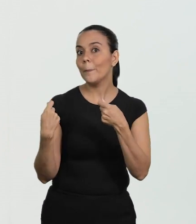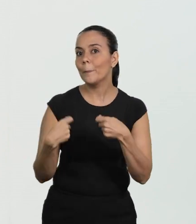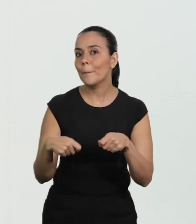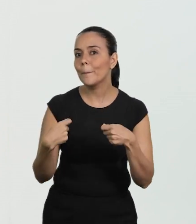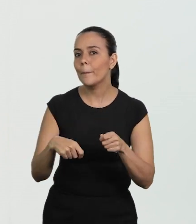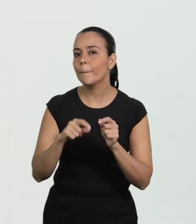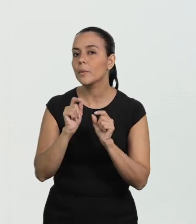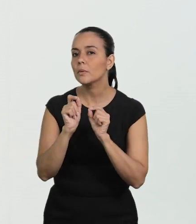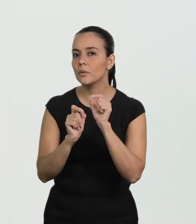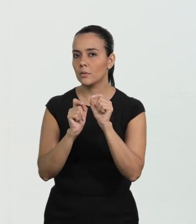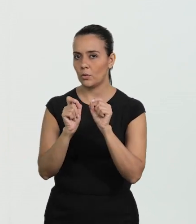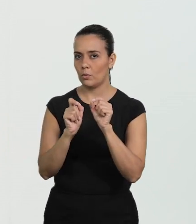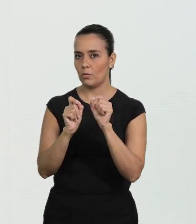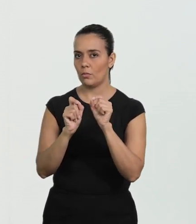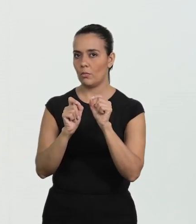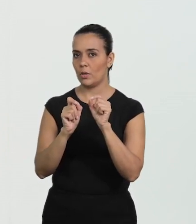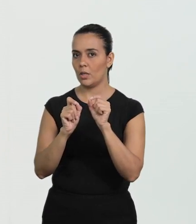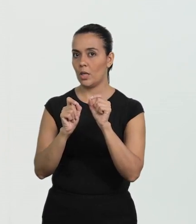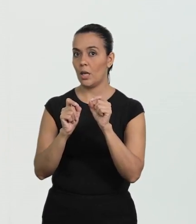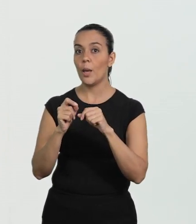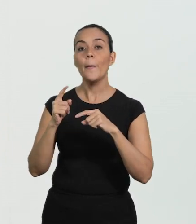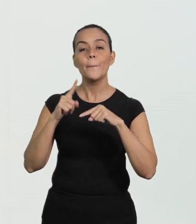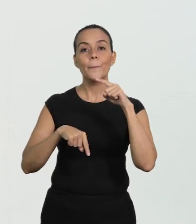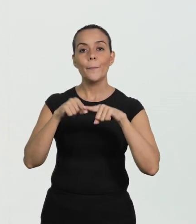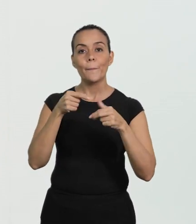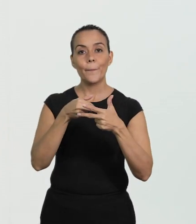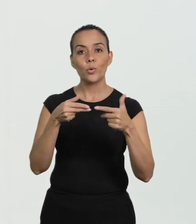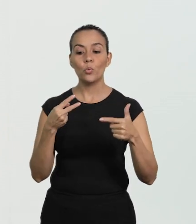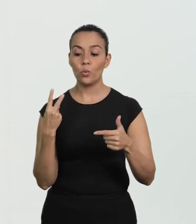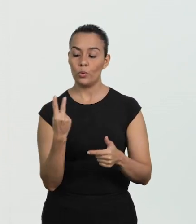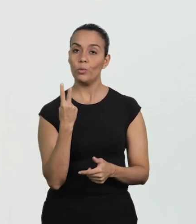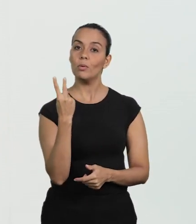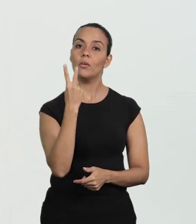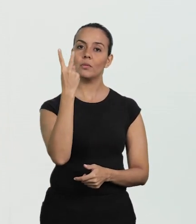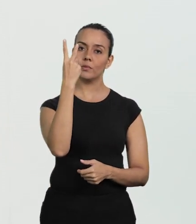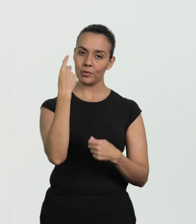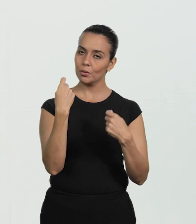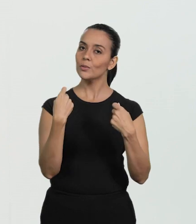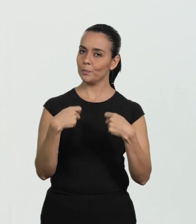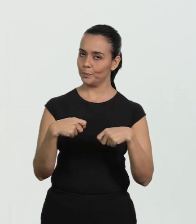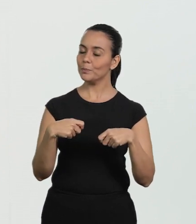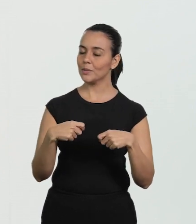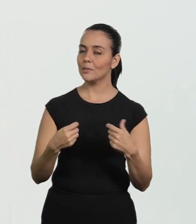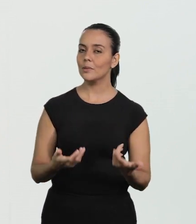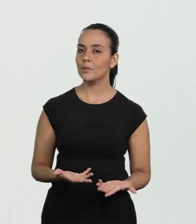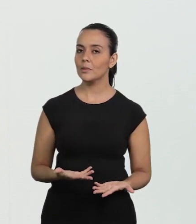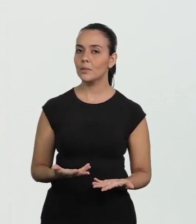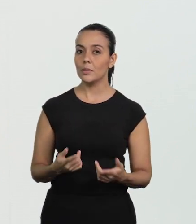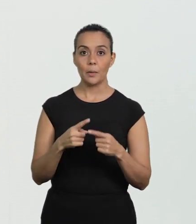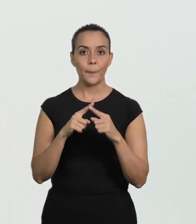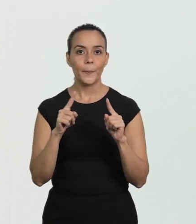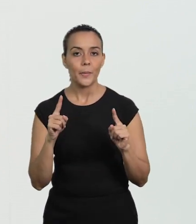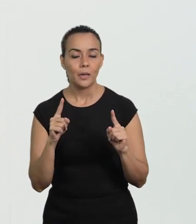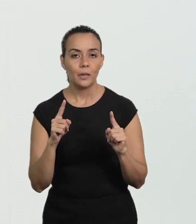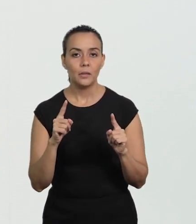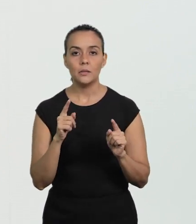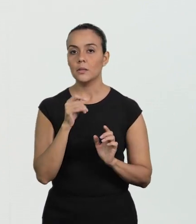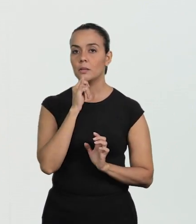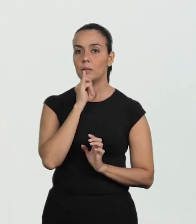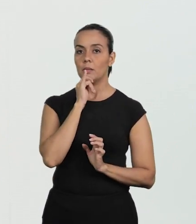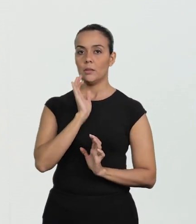mais valor para esses produtos. E esses valores para esses produtos está muito pautado no sentido de que eu